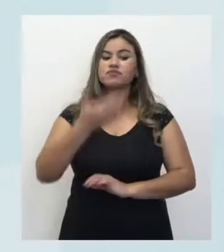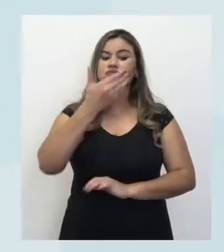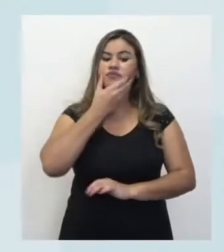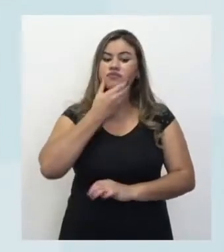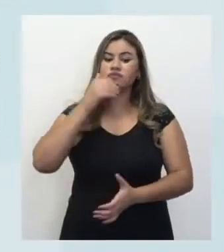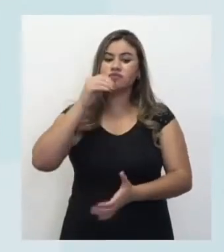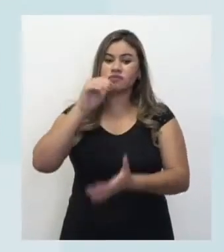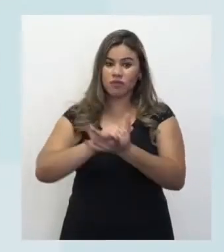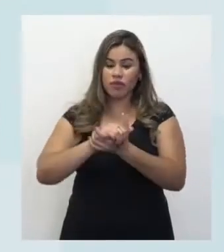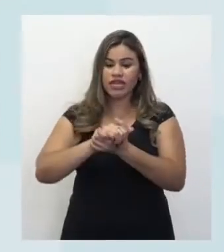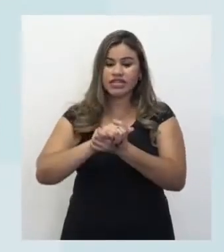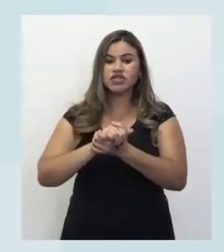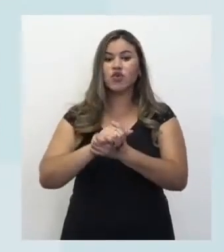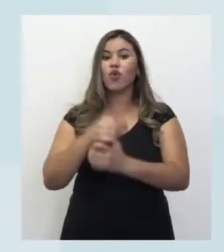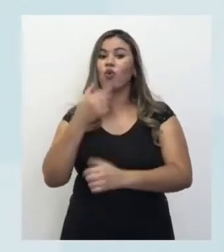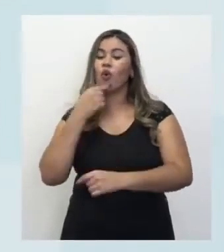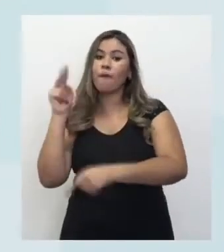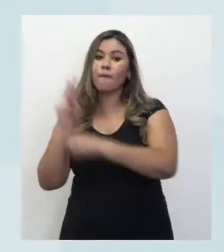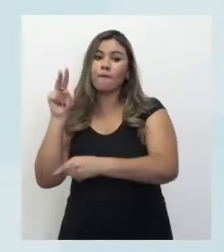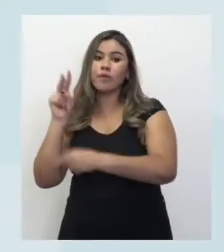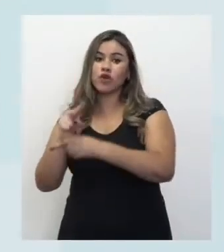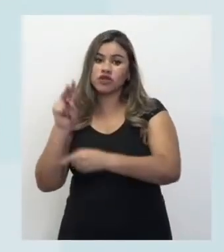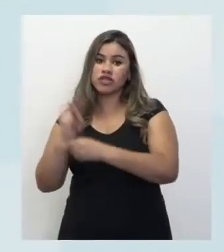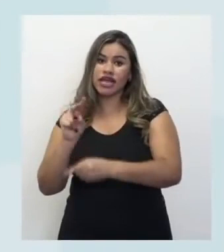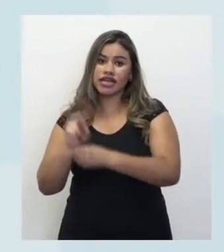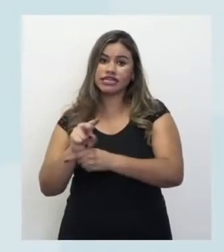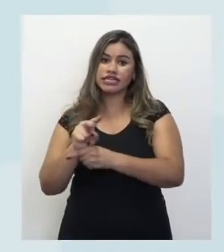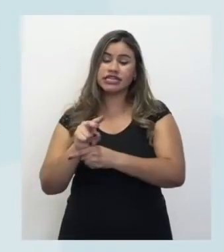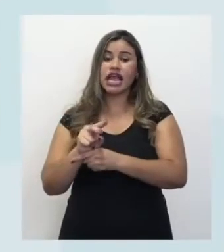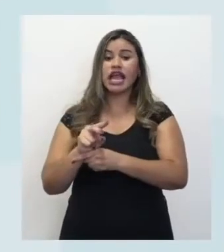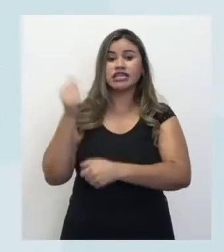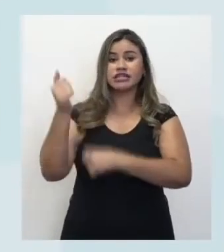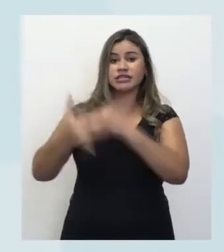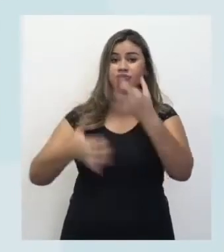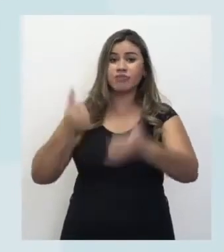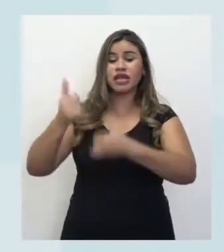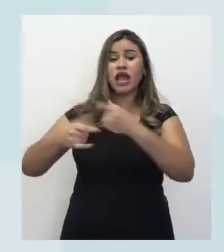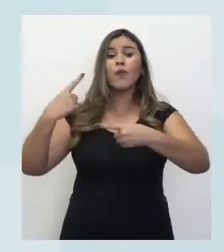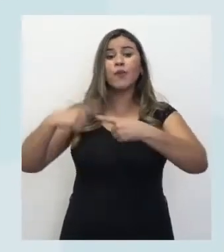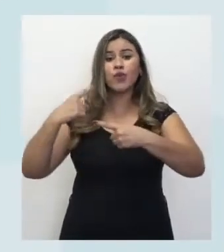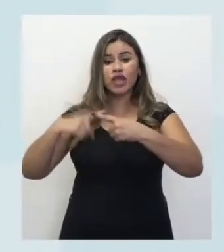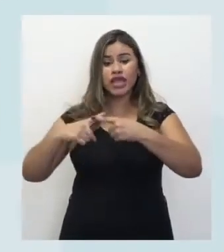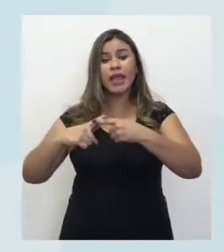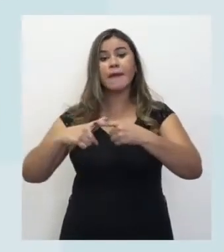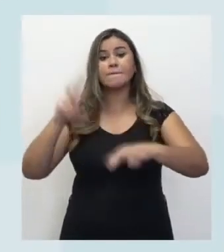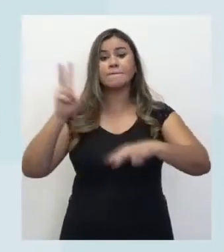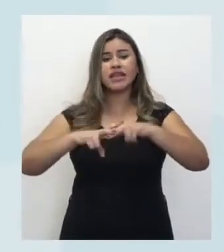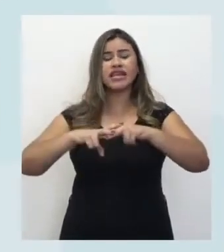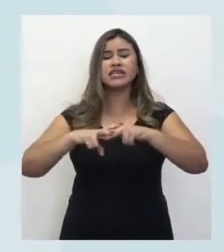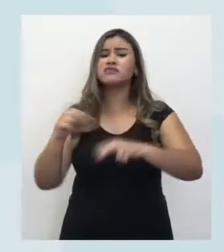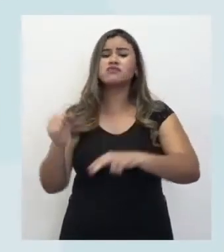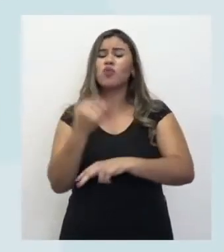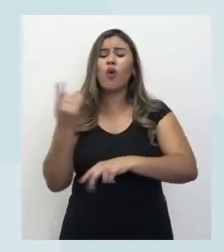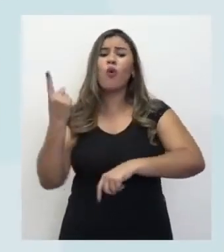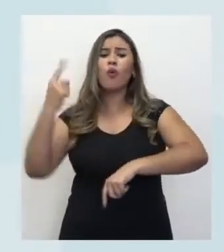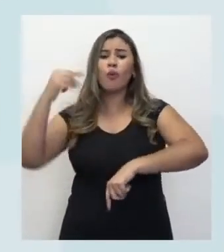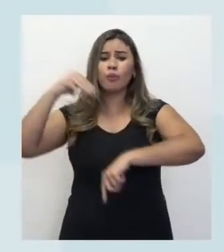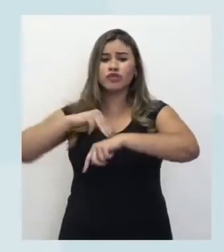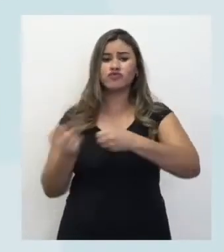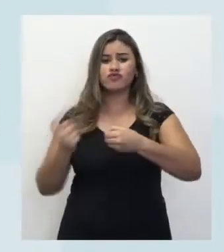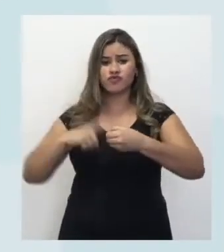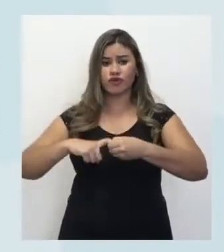escudeiro de Inês, dá para mantê-la presa em casa? 1 minuto e já voltamos.